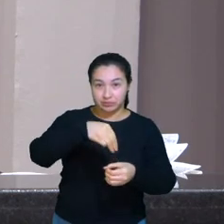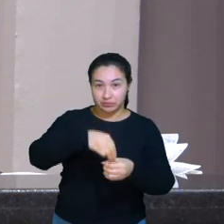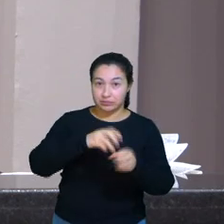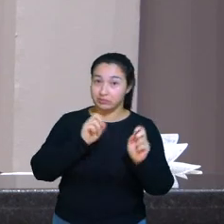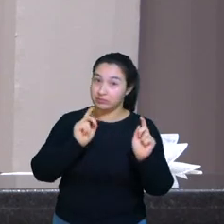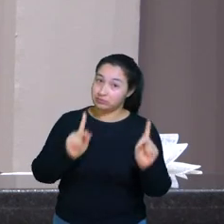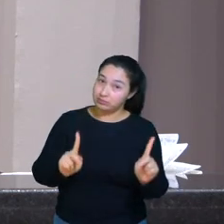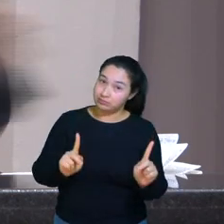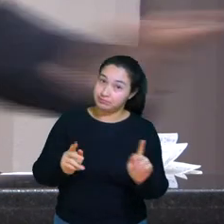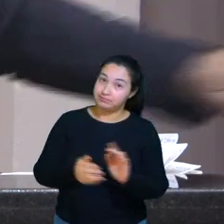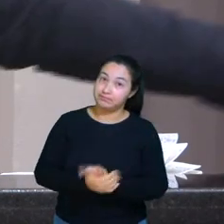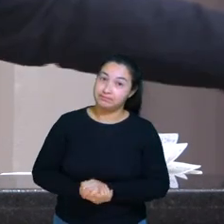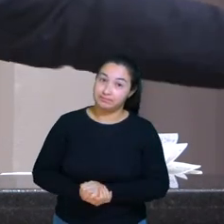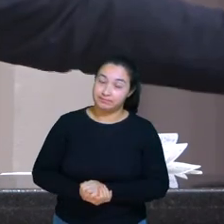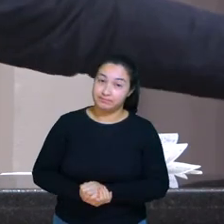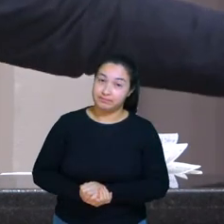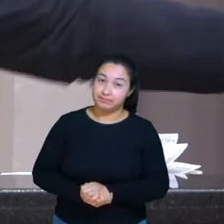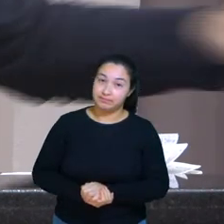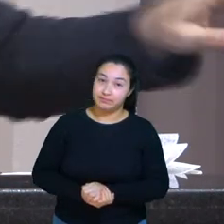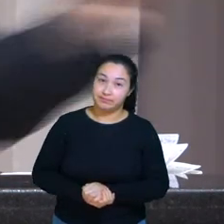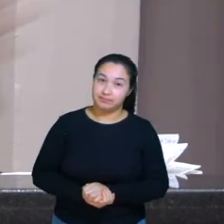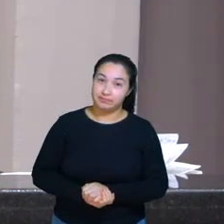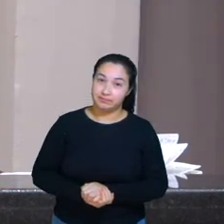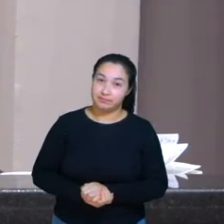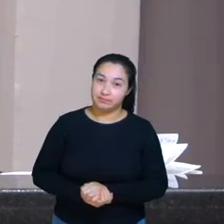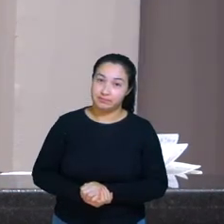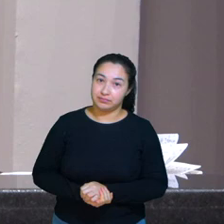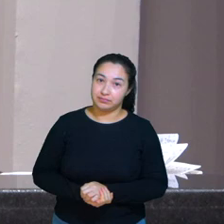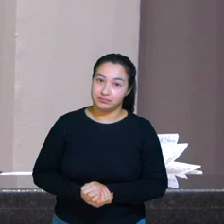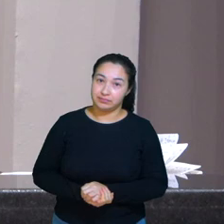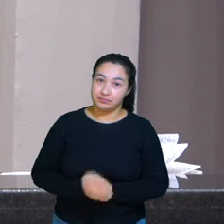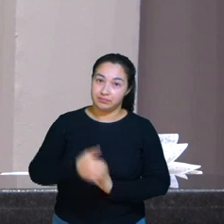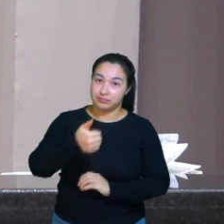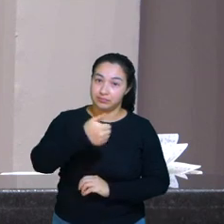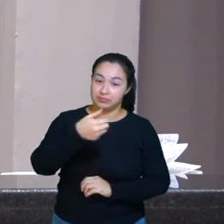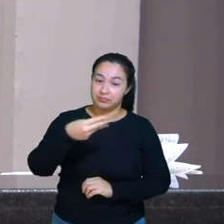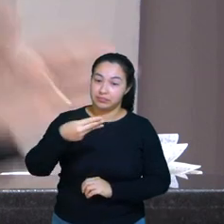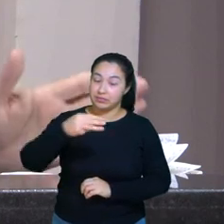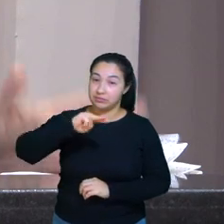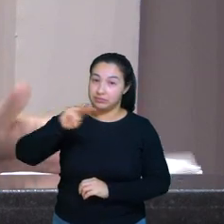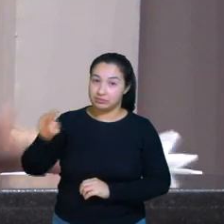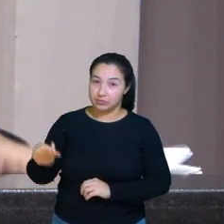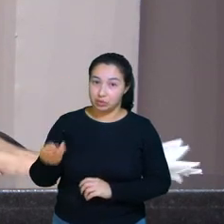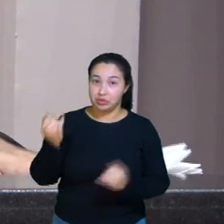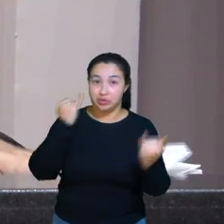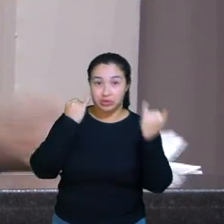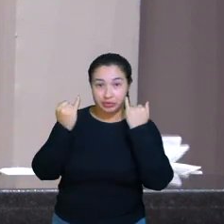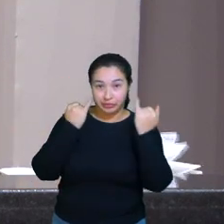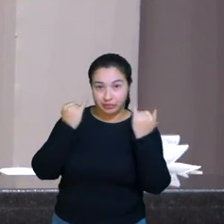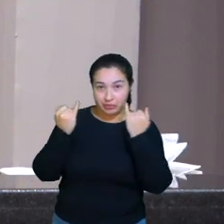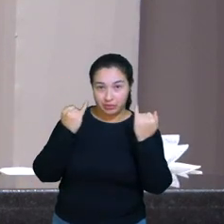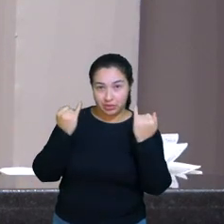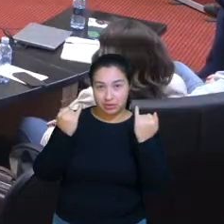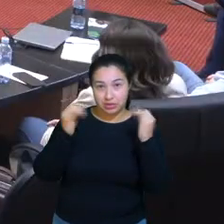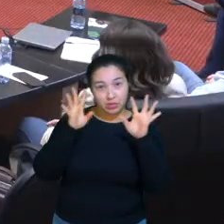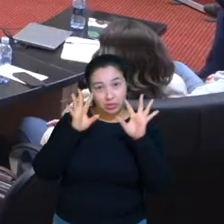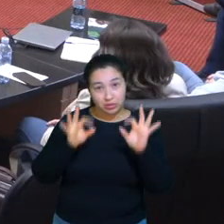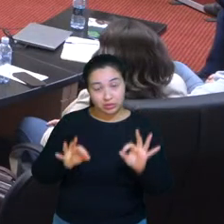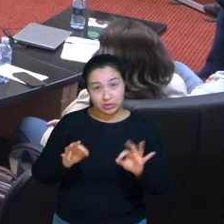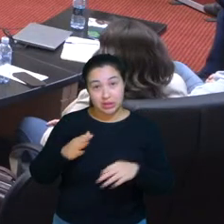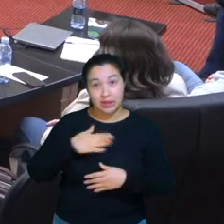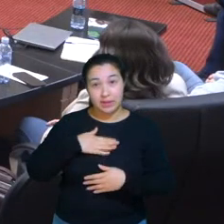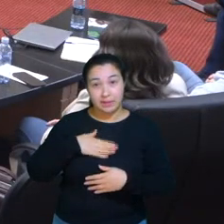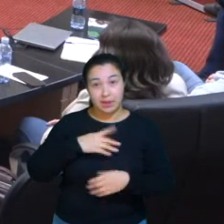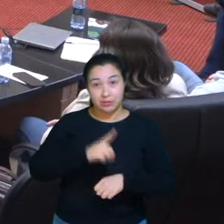ah como 13 milhões ó 13 milhões informações da deputada eu não posso dar essa informação com precisão porque a minha diretoria é de